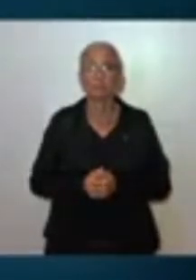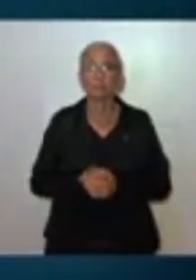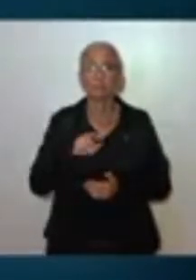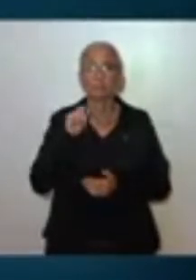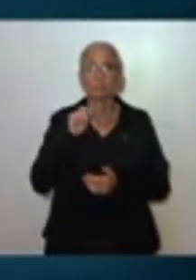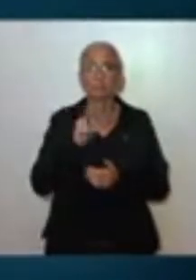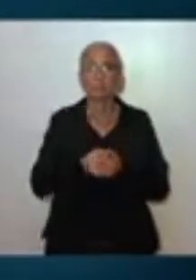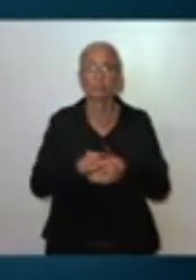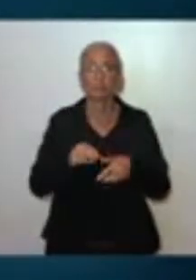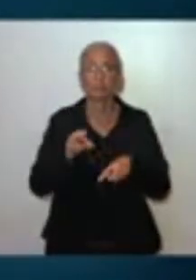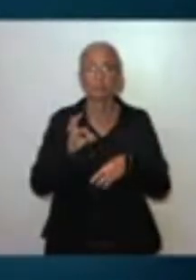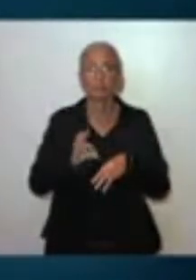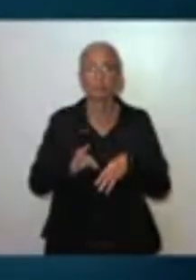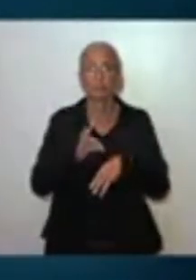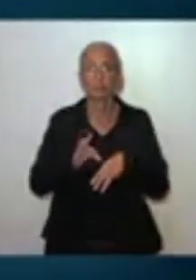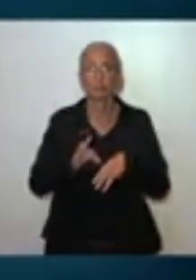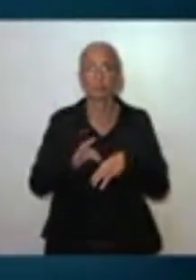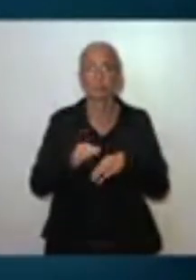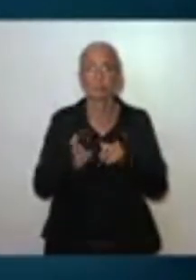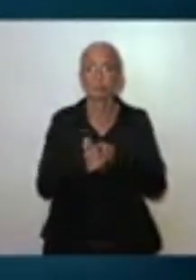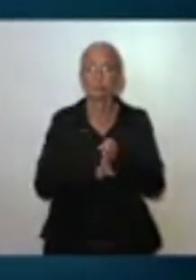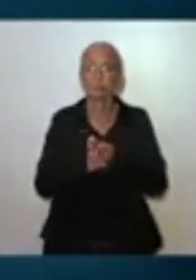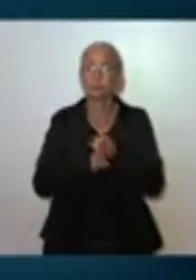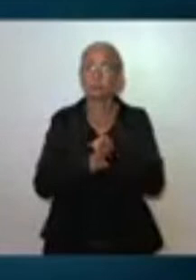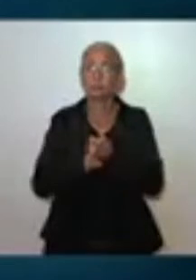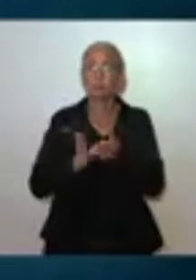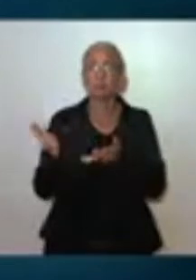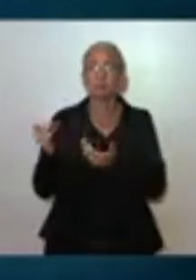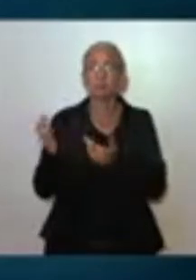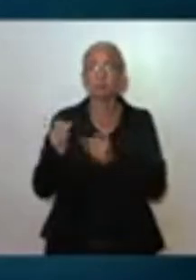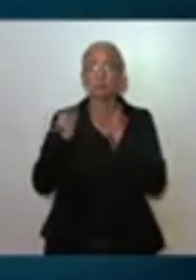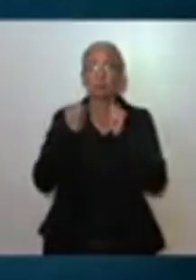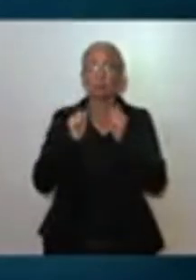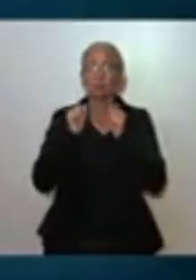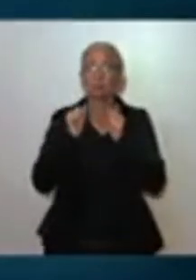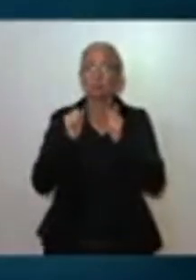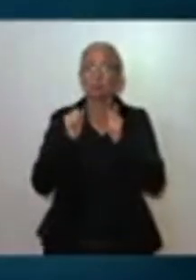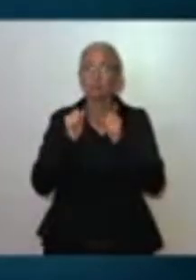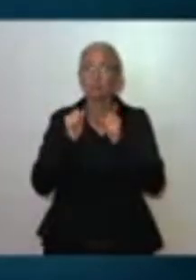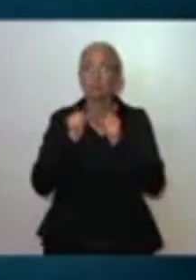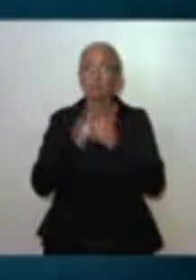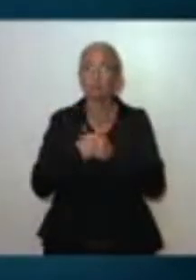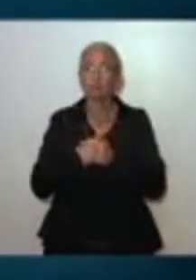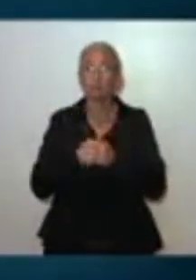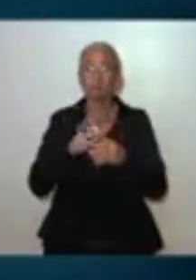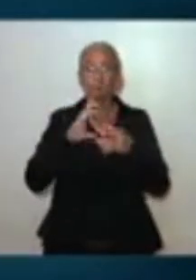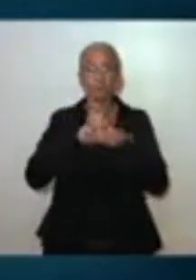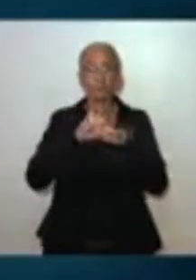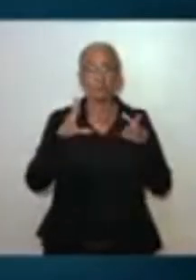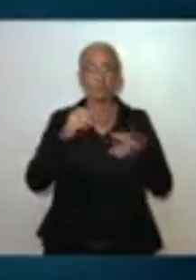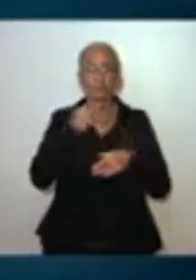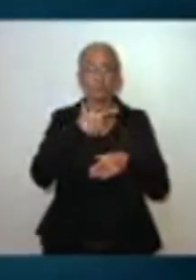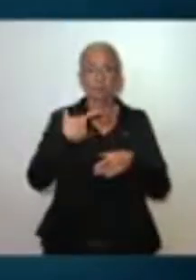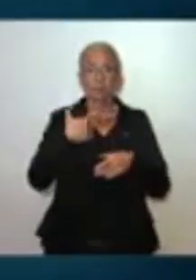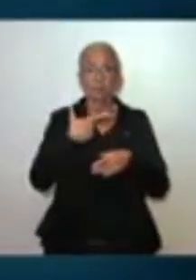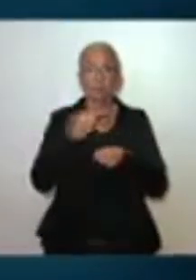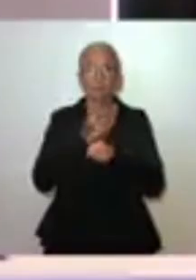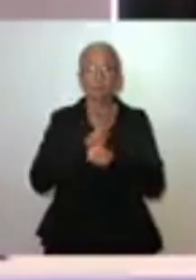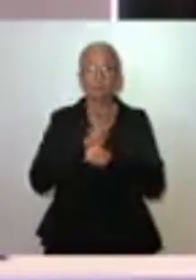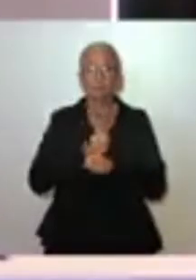o ministro a orientação para que a juventude possa fazer o exercício pleno de democracia em 2022